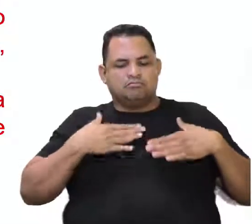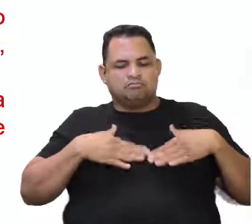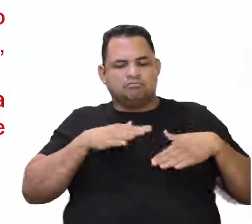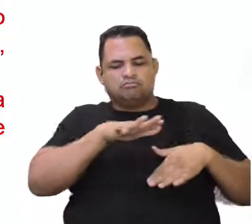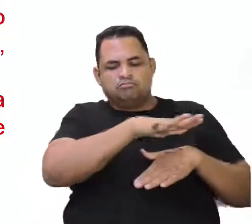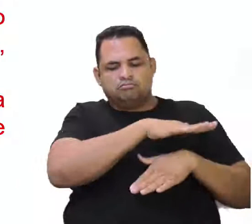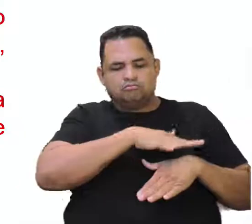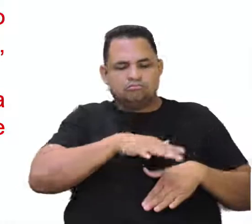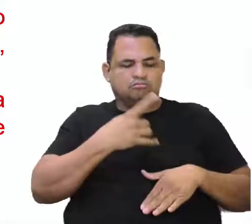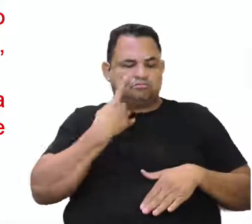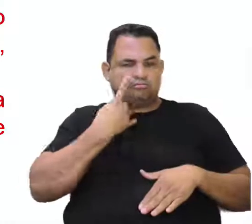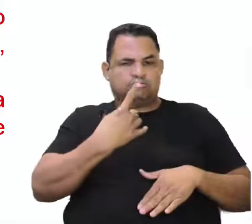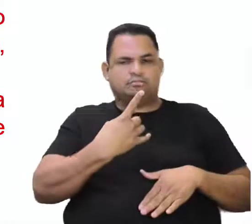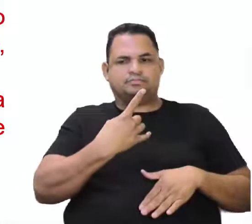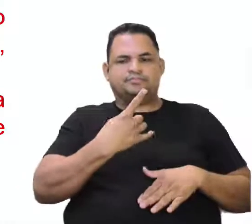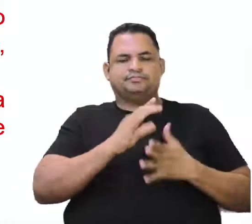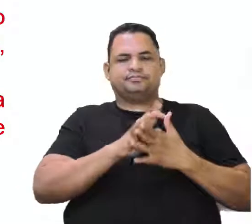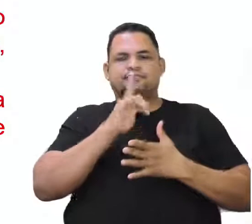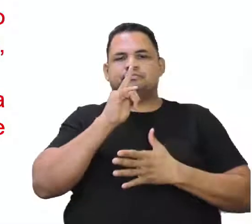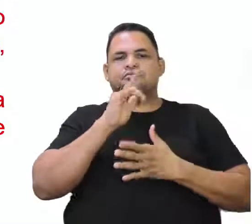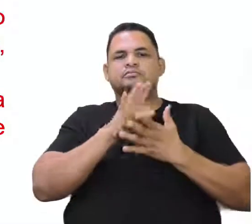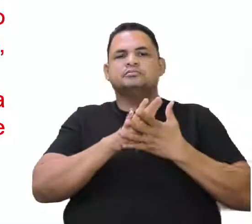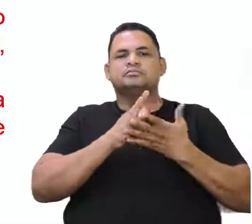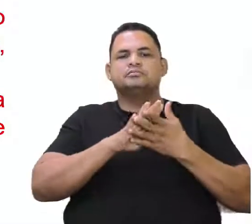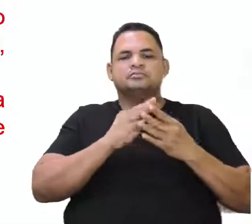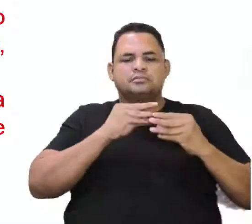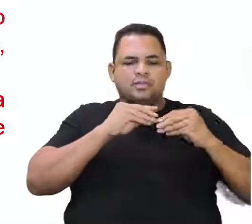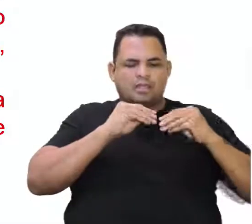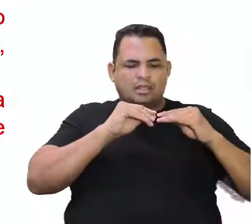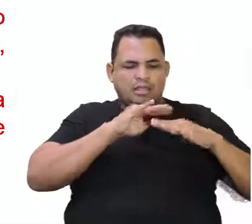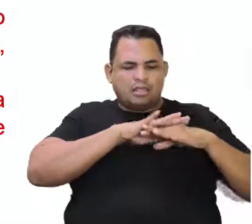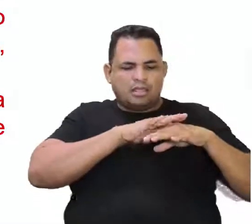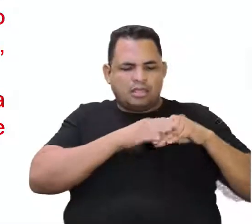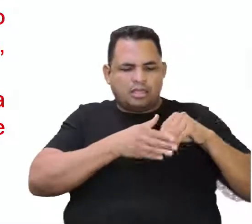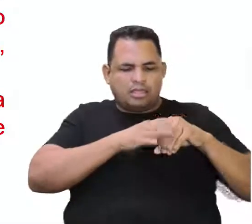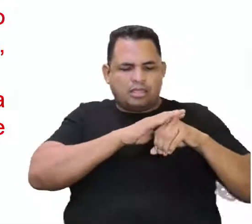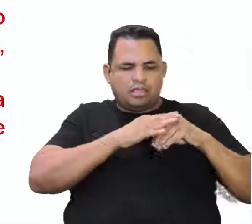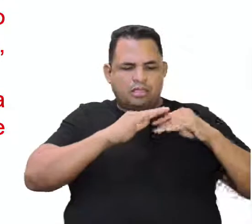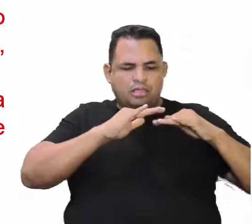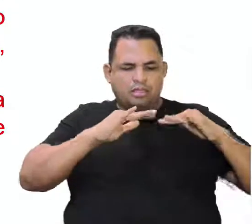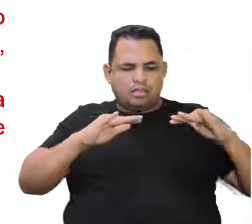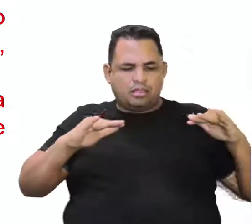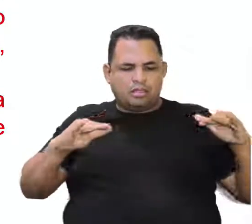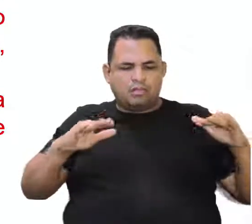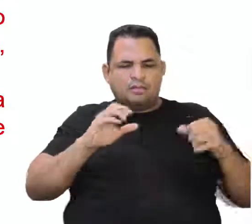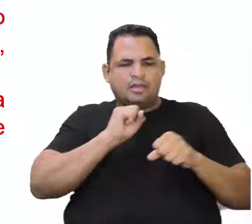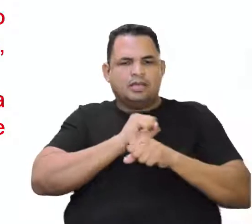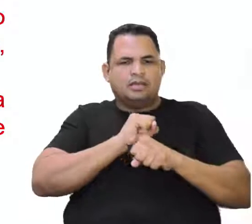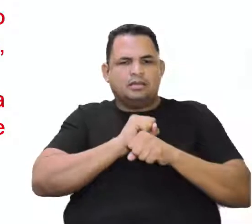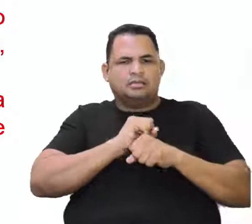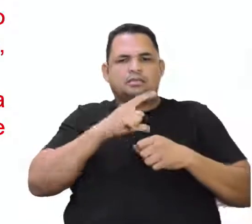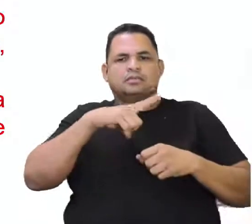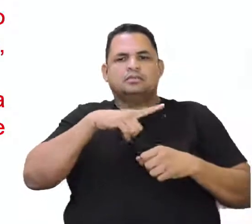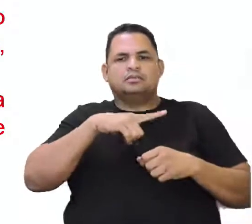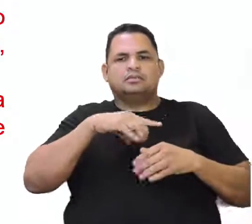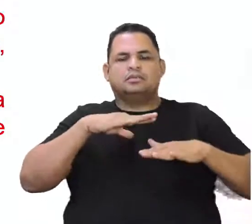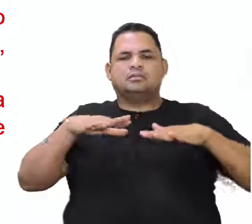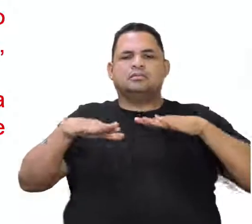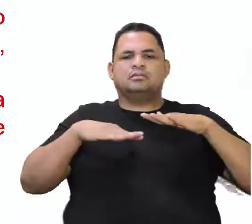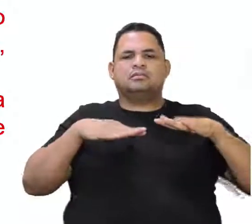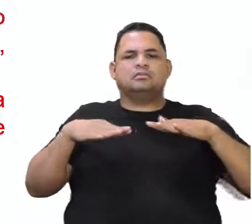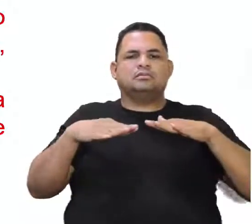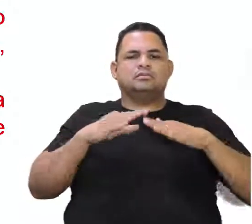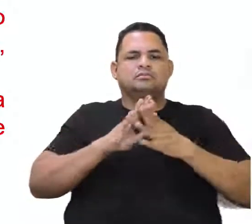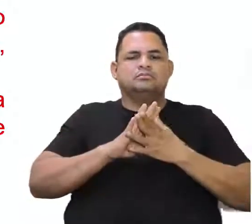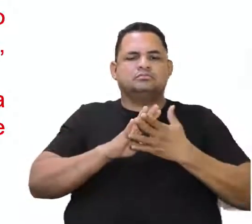Quando a gente olha para a água, a gente vê aquela lâmina que parece um espelho, parece que está, né, imóvel ali. Mas tem um movimento